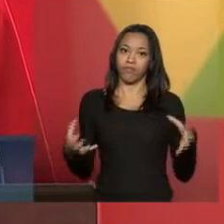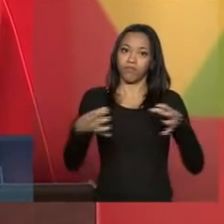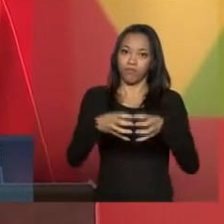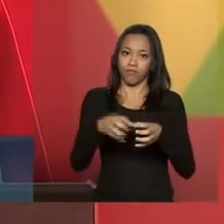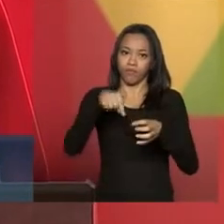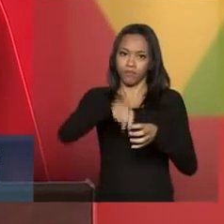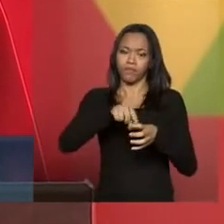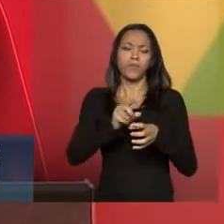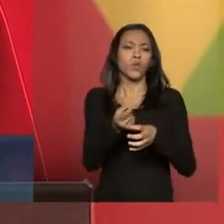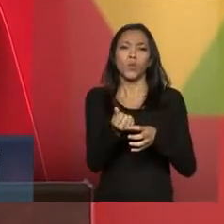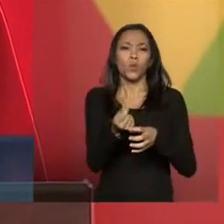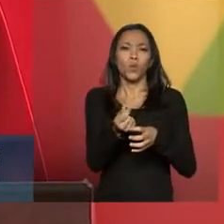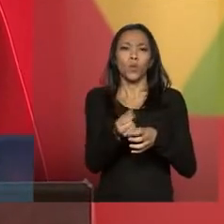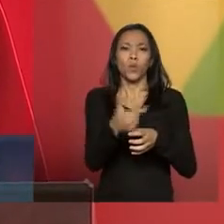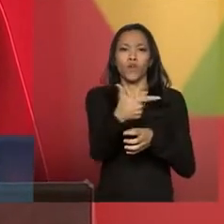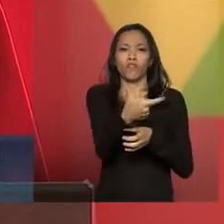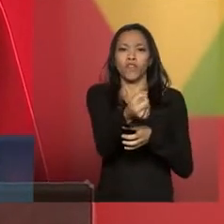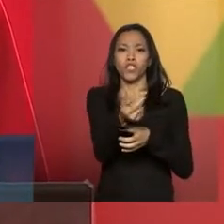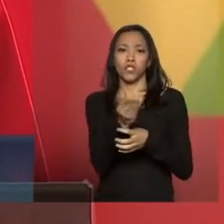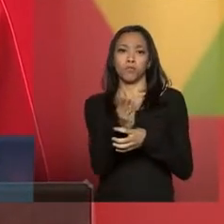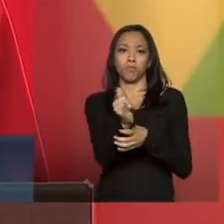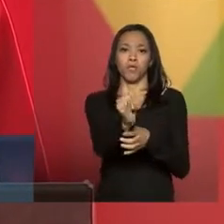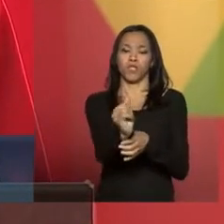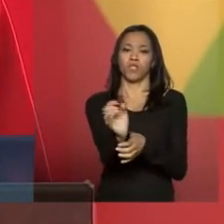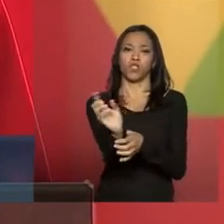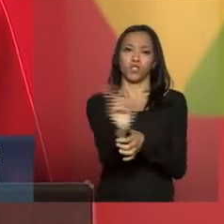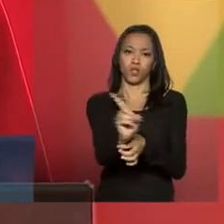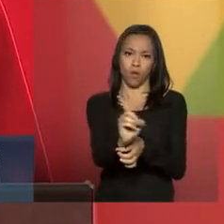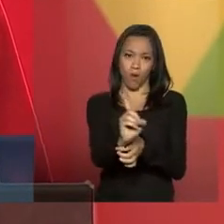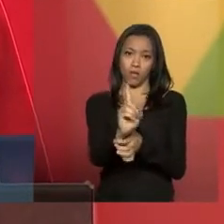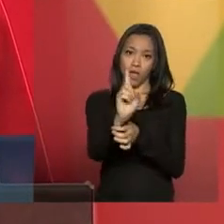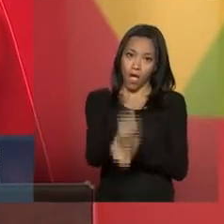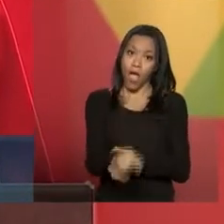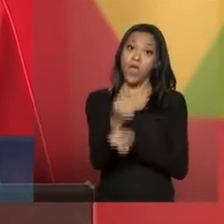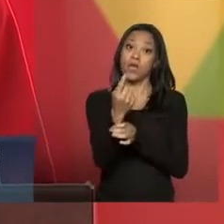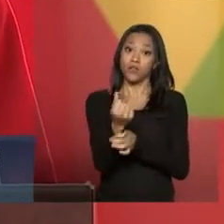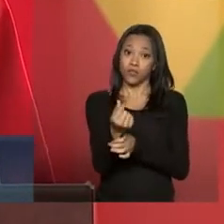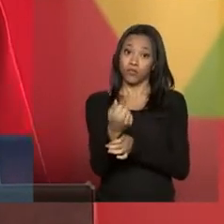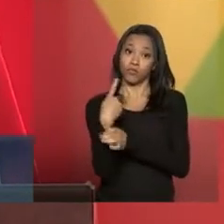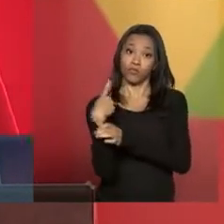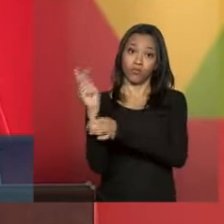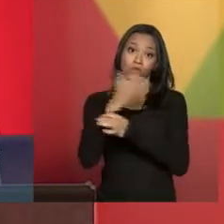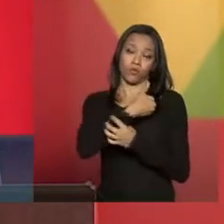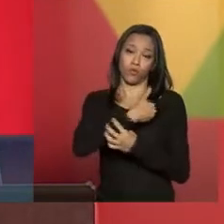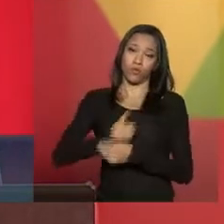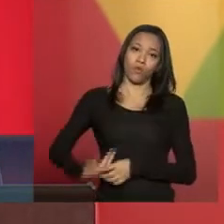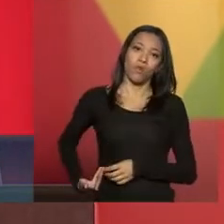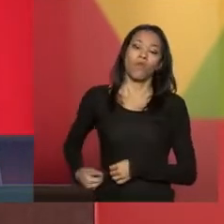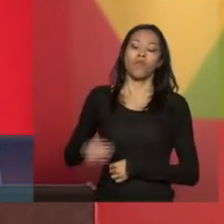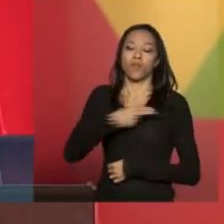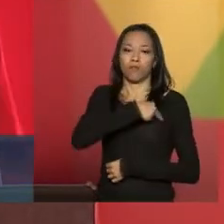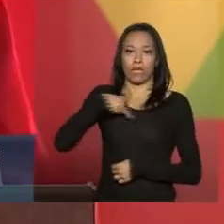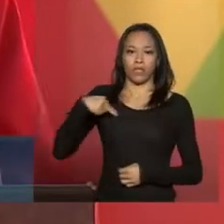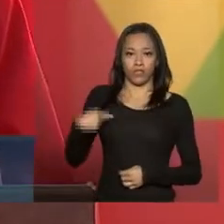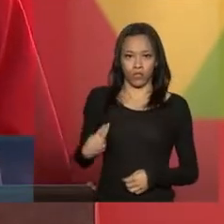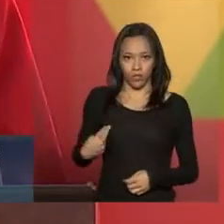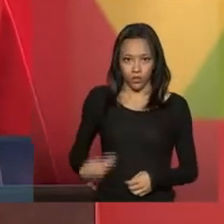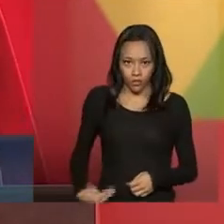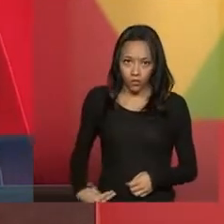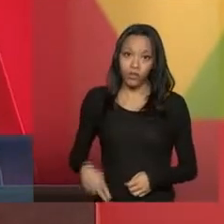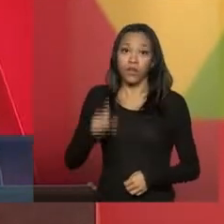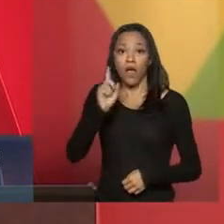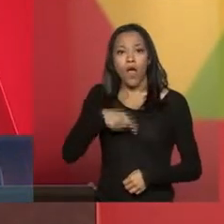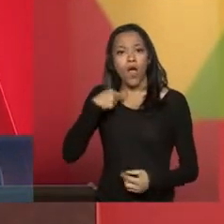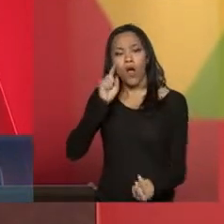da ordem de 20 bilhões de dólares, recursos do governo da China, voltado prioritariamente